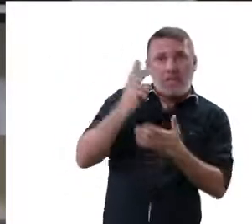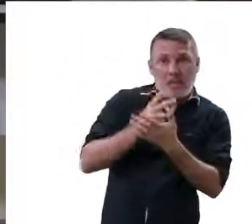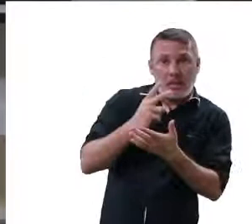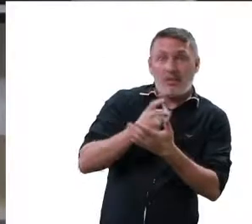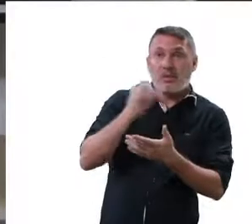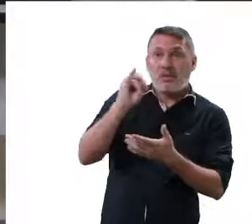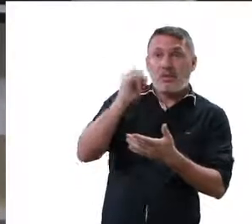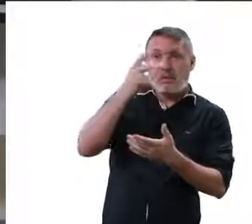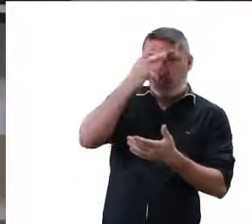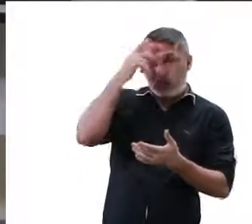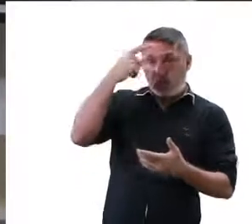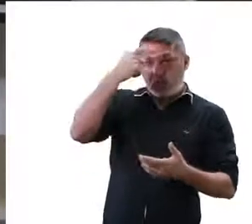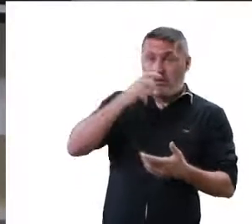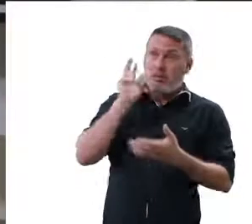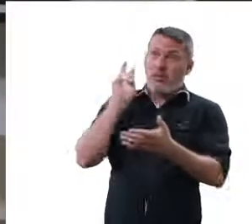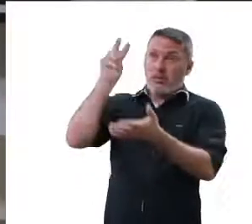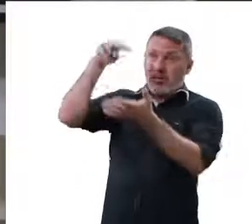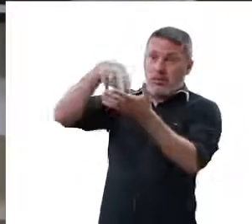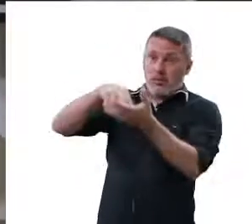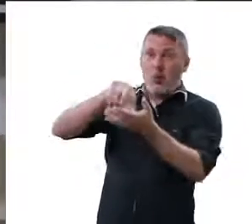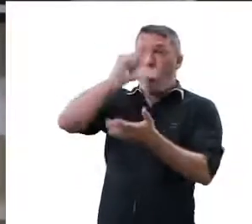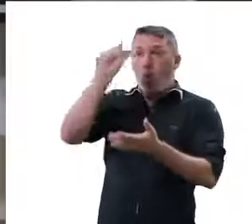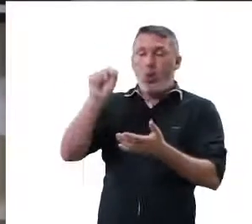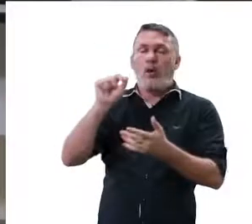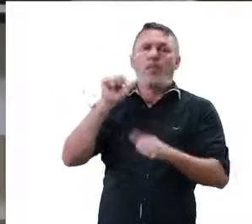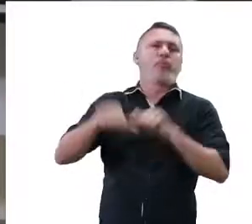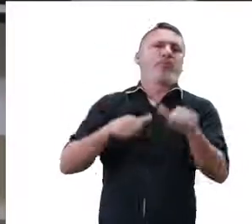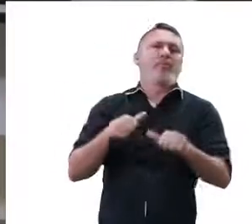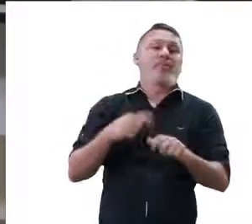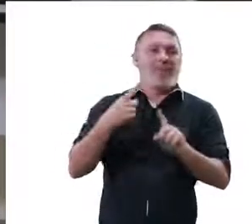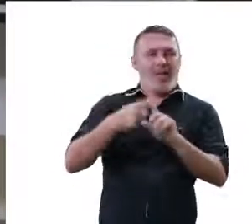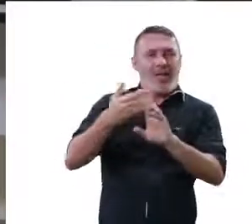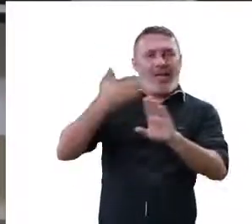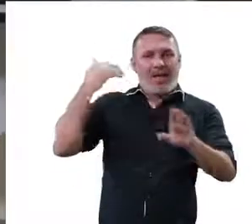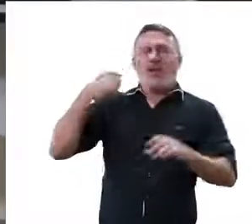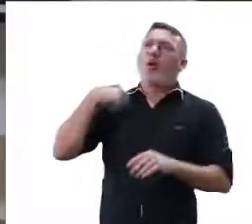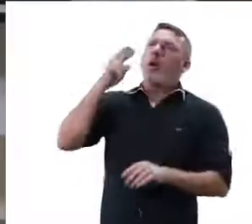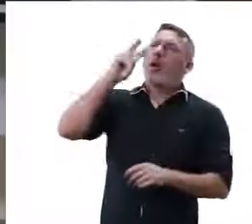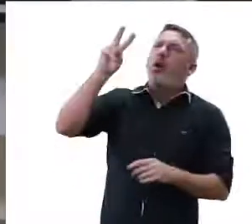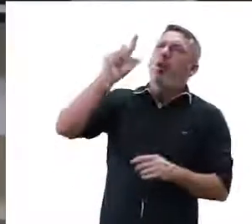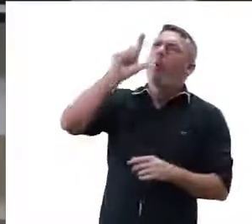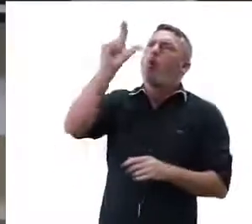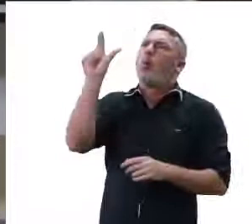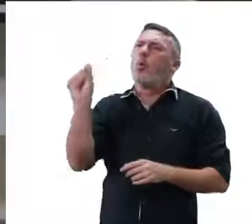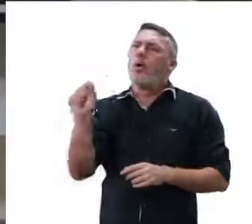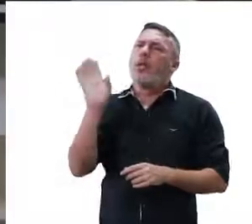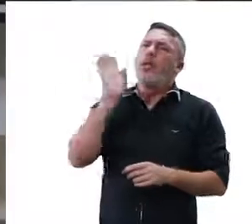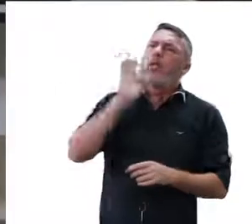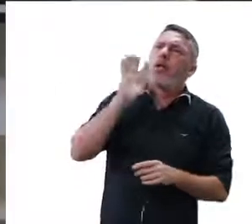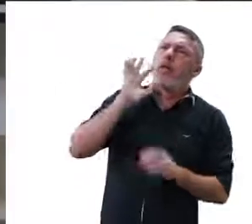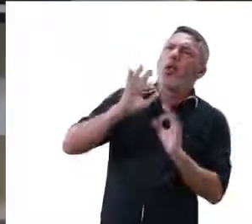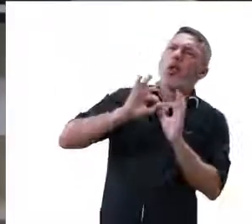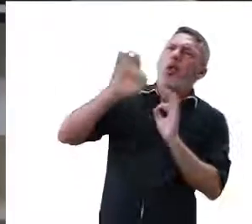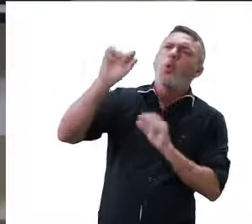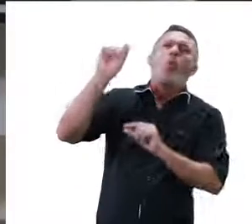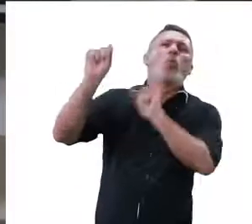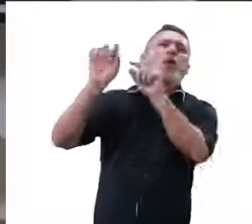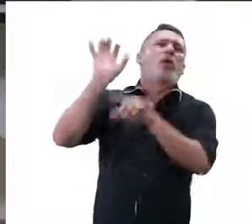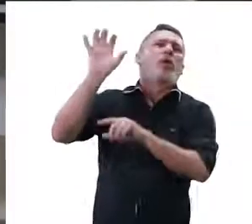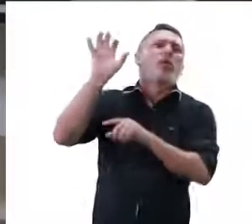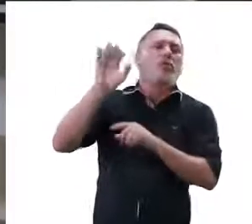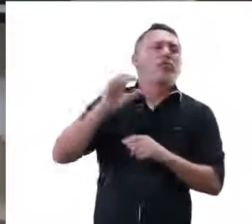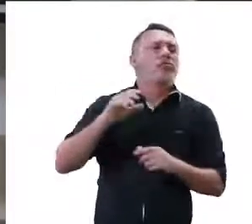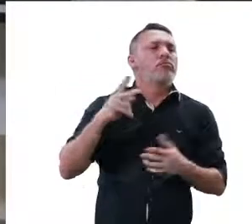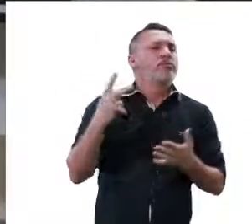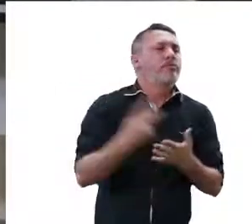seria mais a mesma depois que o homem tivesse posto os pés nela. Porque antes você olhava a Lua, aquela coisa da distância, então ela tinha